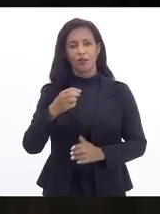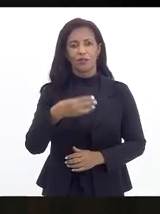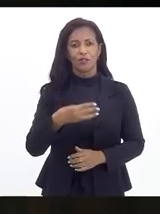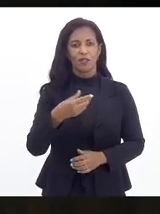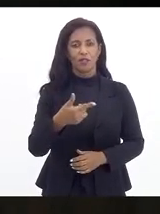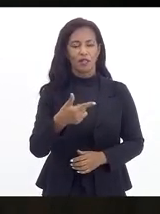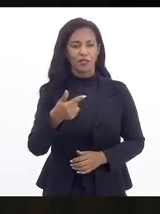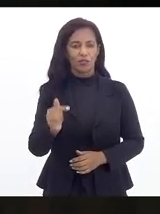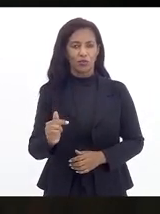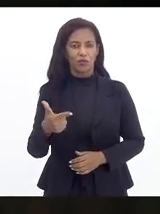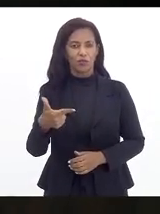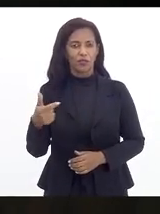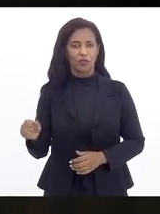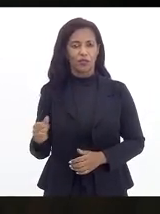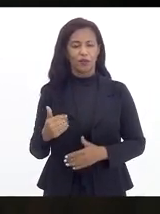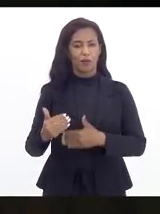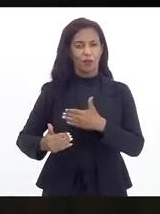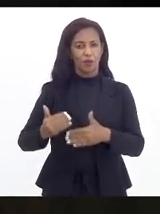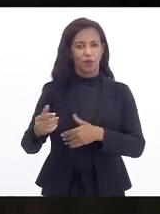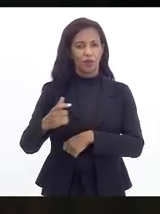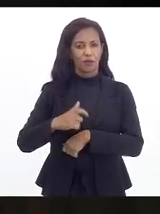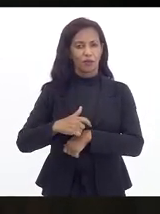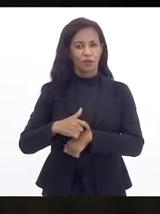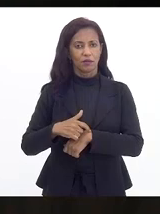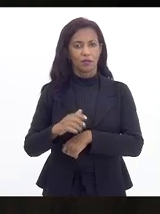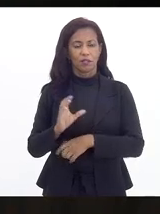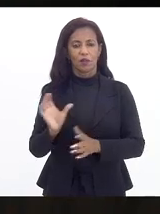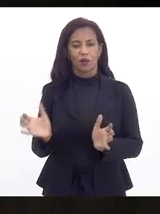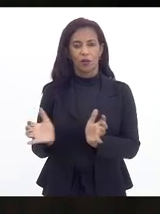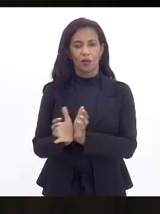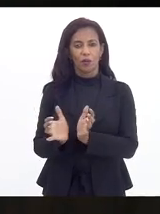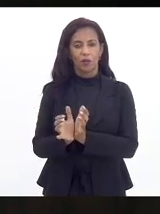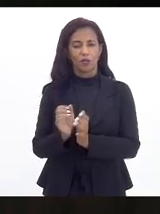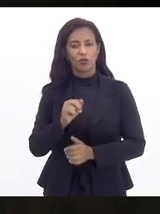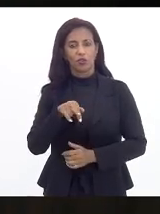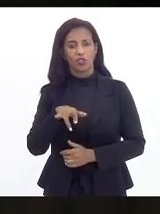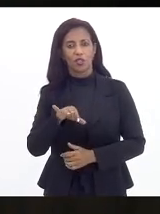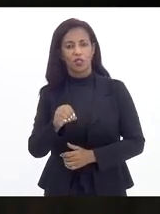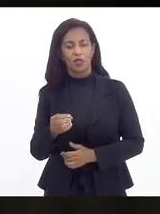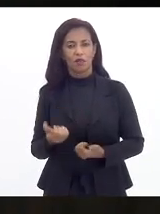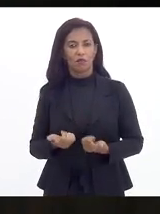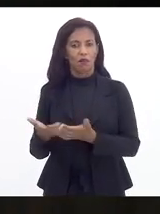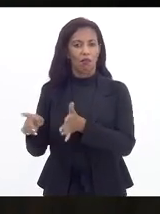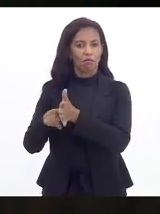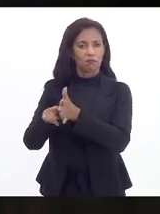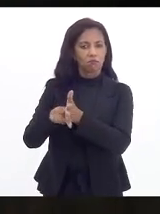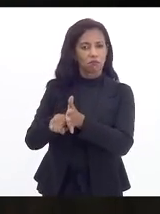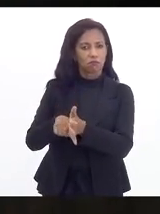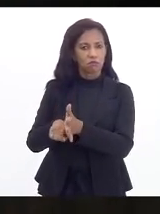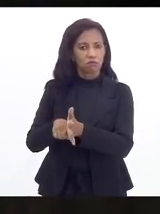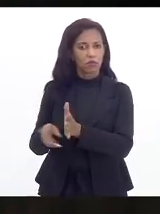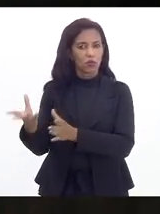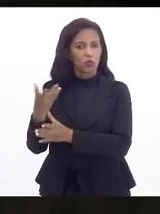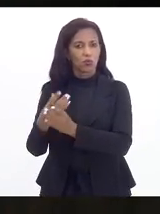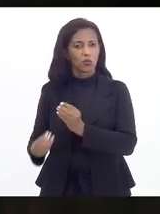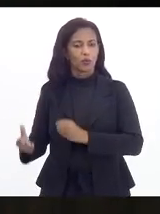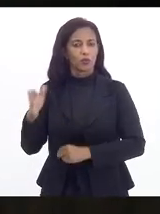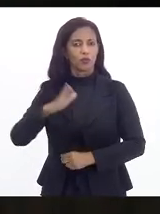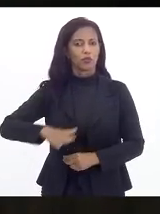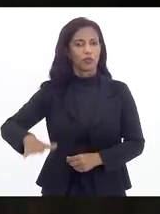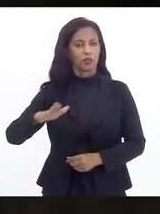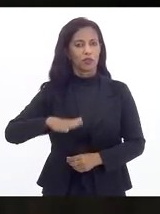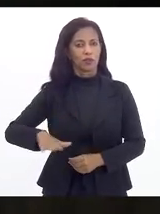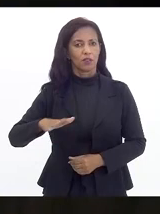21, que solicita prorrogação do prazo de funcionamento da Comissão Parlamentar de Inquérito destinada a investigar os casos de desaparecimento de